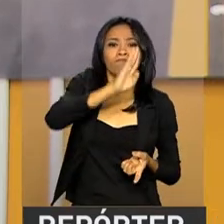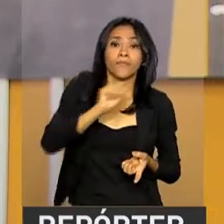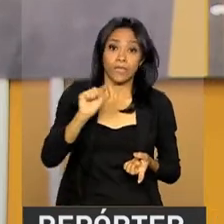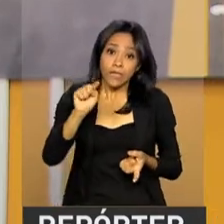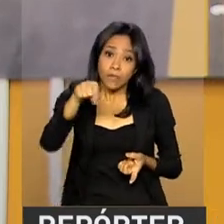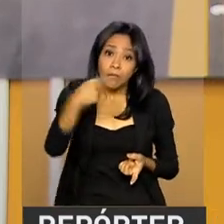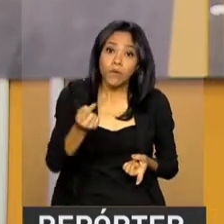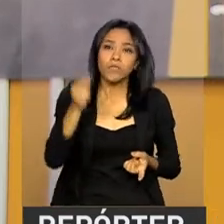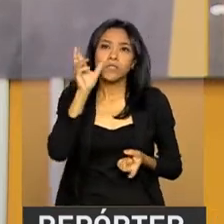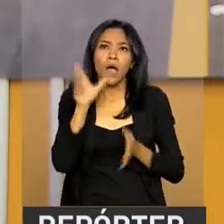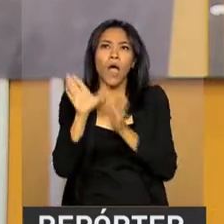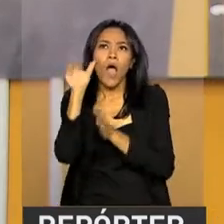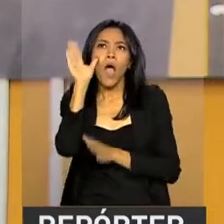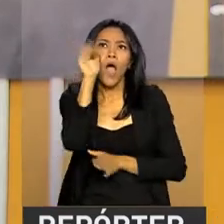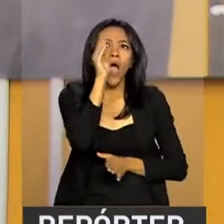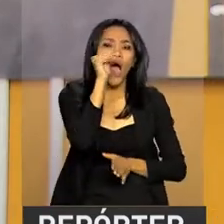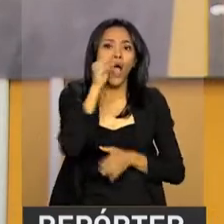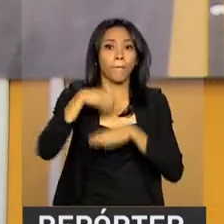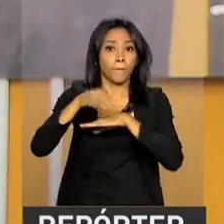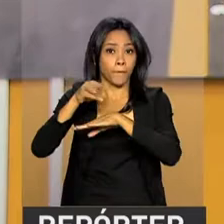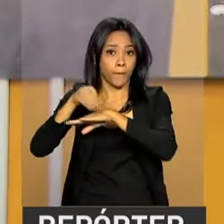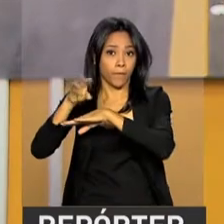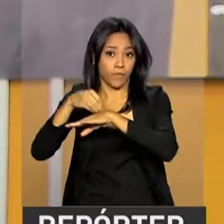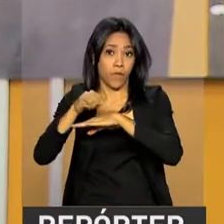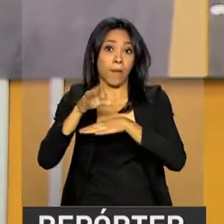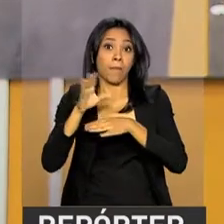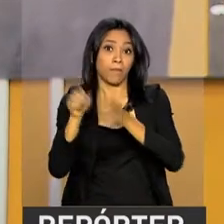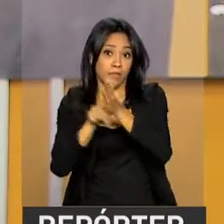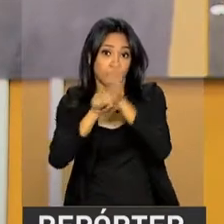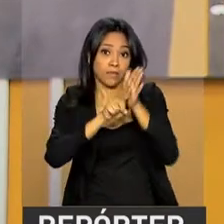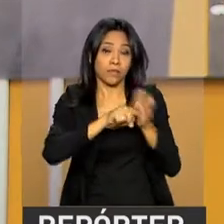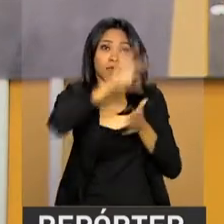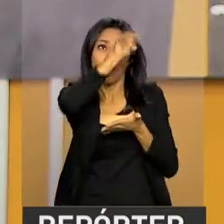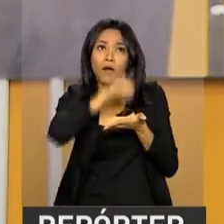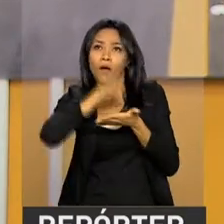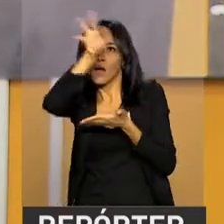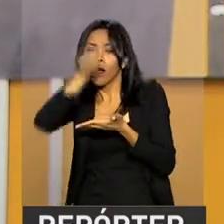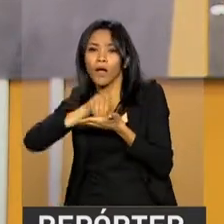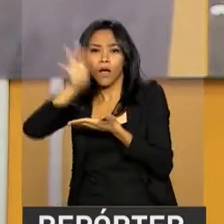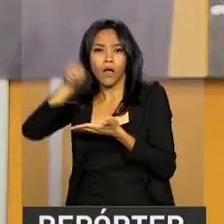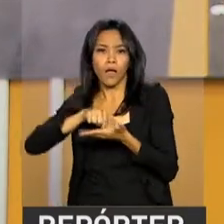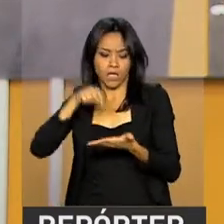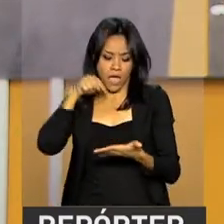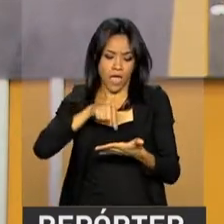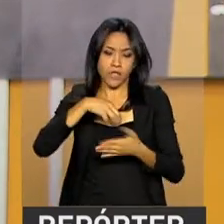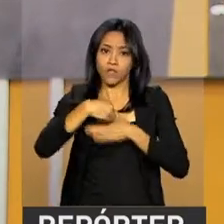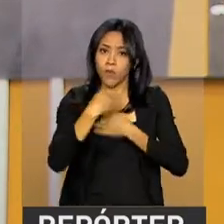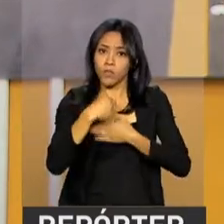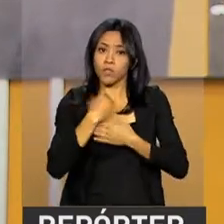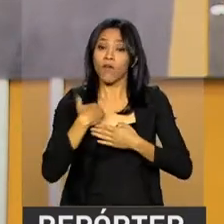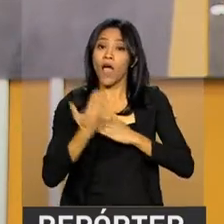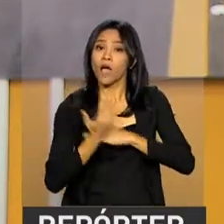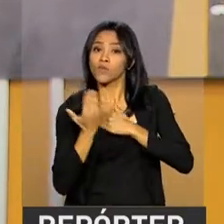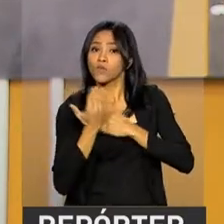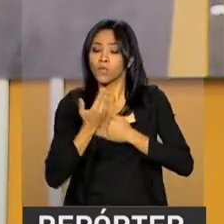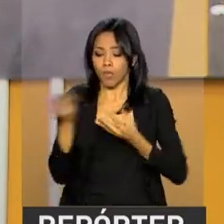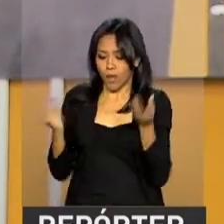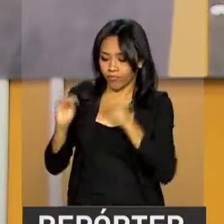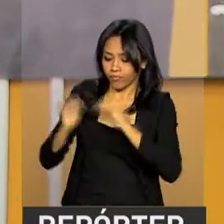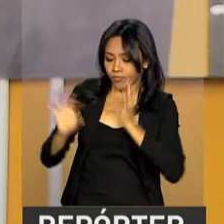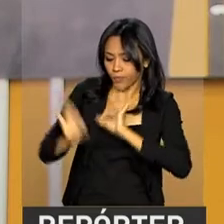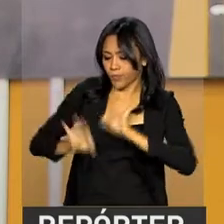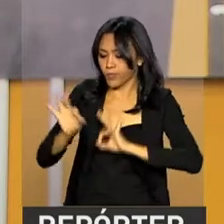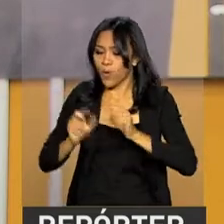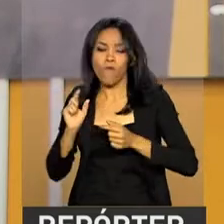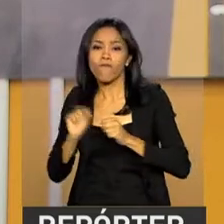essa esse primeiro esse primeiro os primeiros dados vão servir de base para todos os demais levantamento você feita